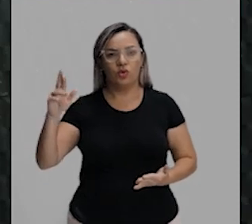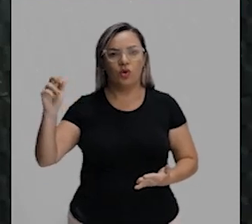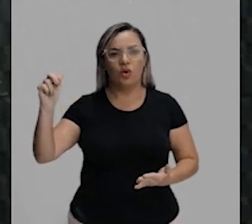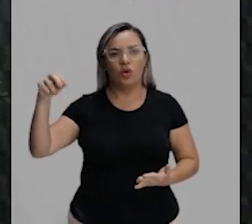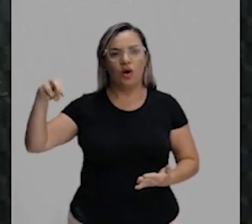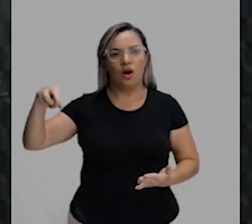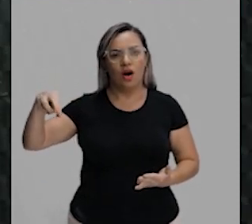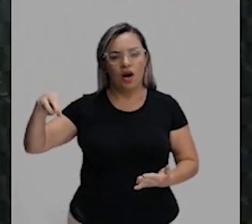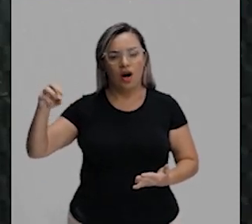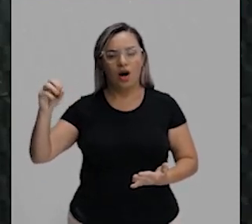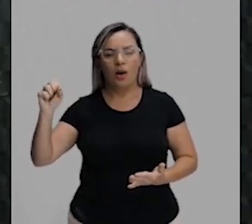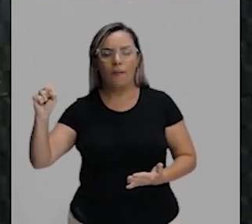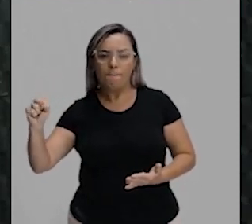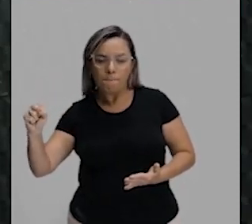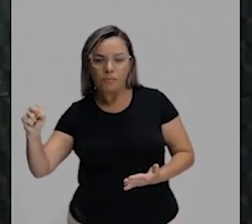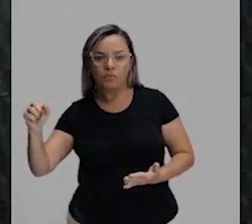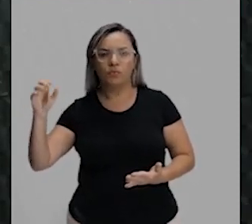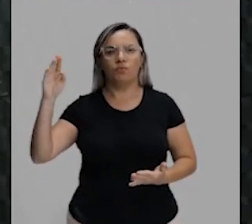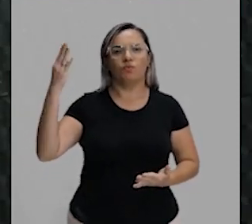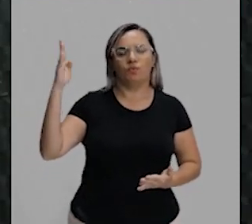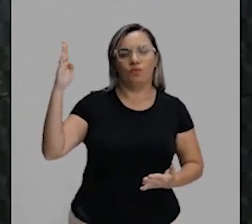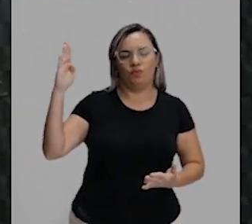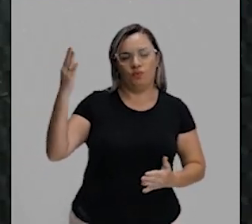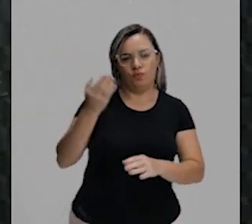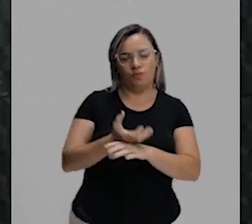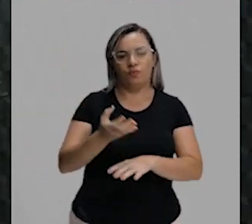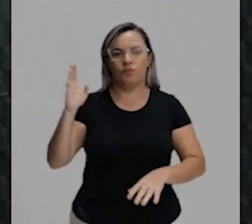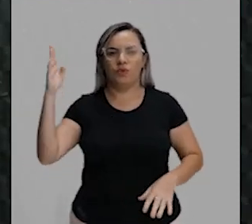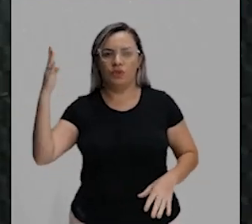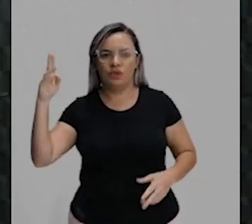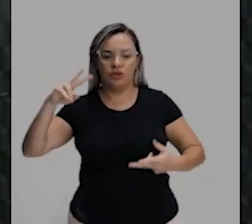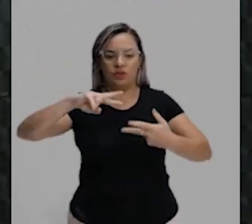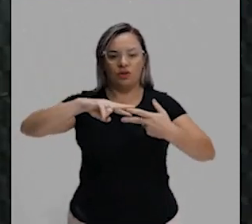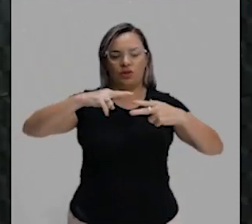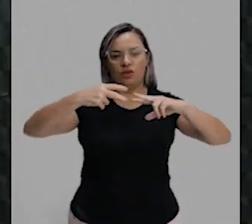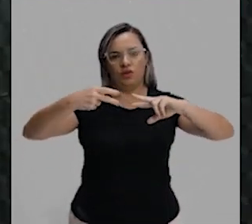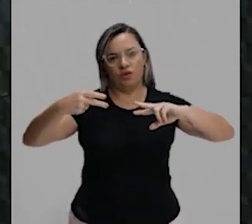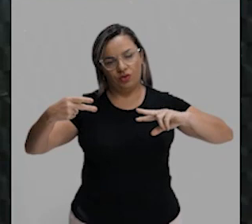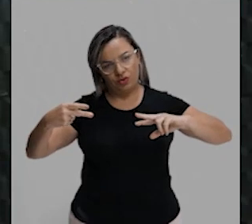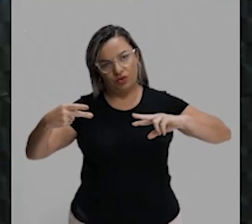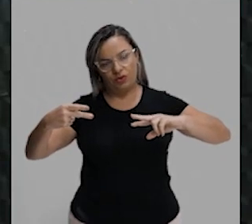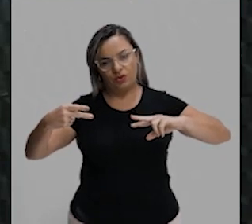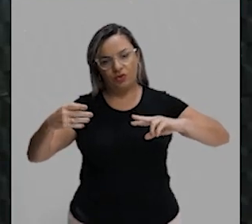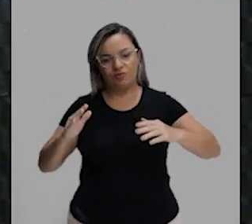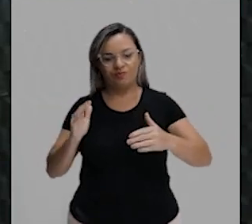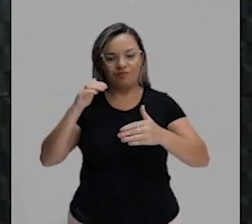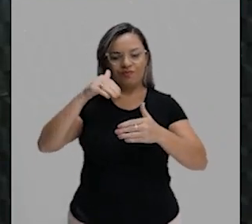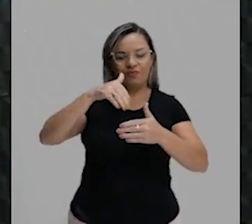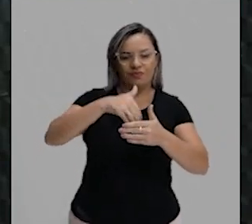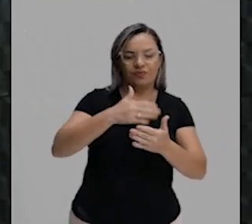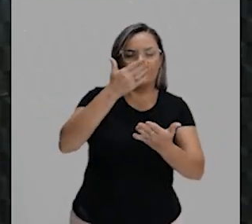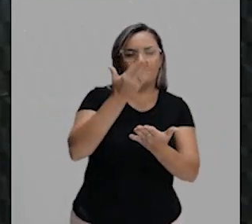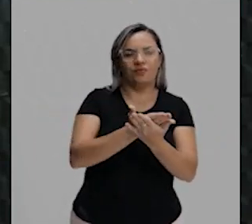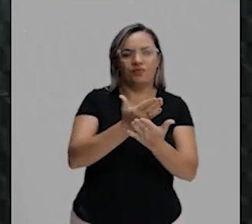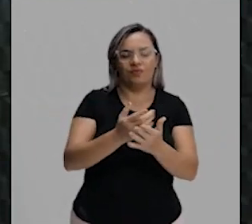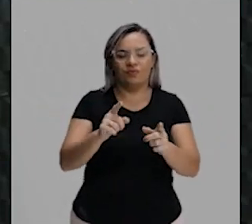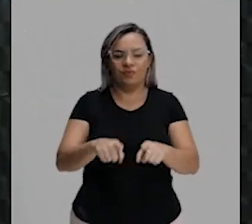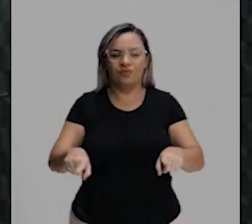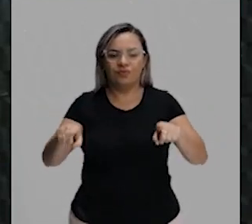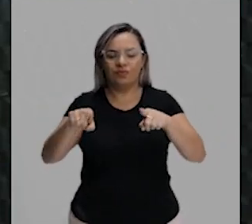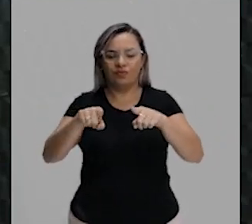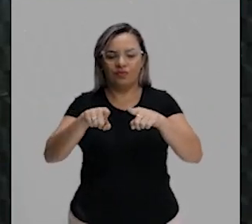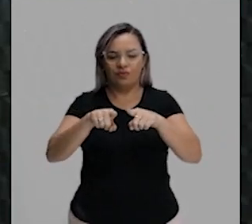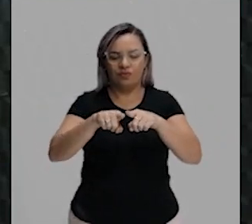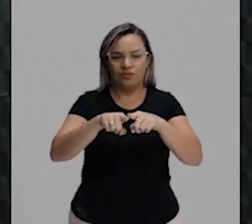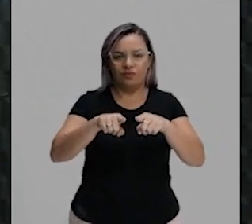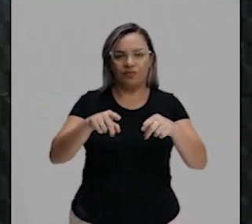trabalhando a parte de genética aqui na parte de Biologia. E dentro da genética, estamos estudando também